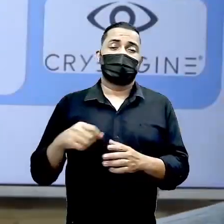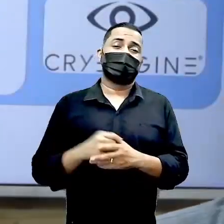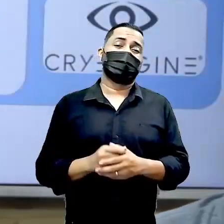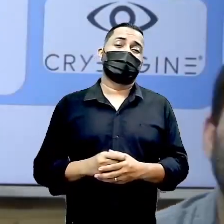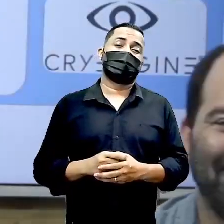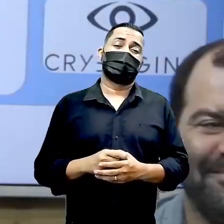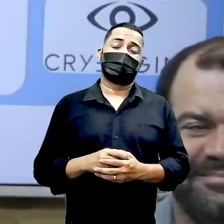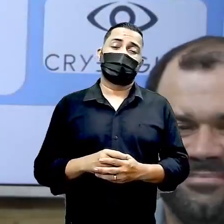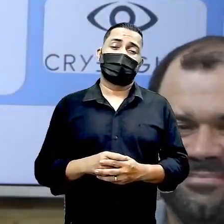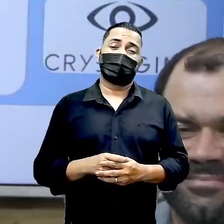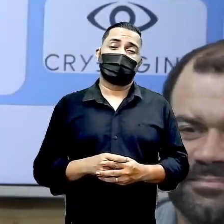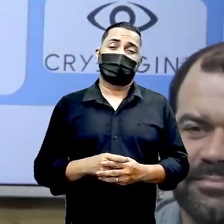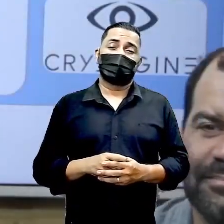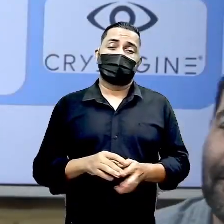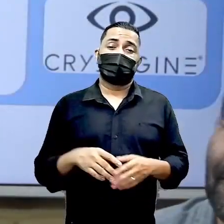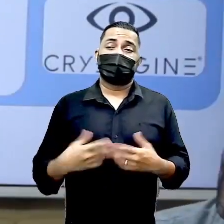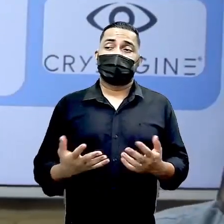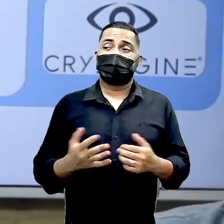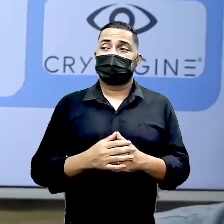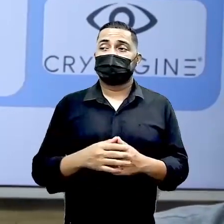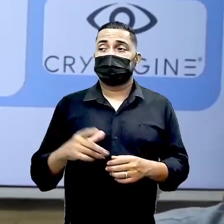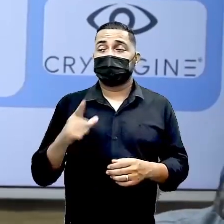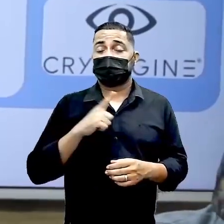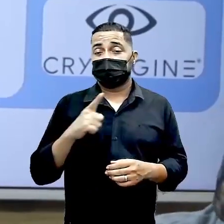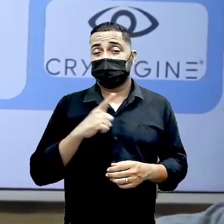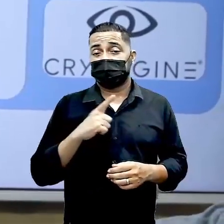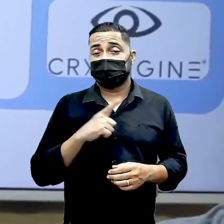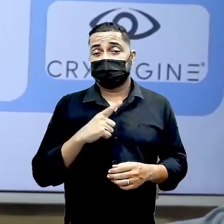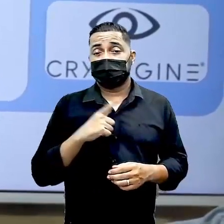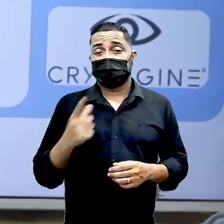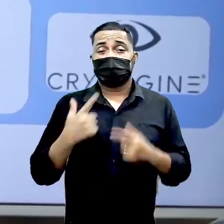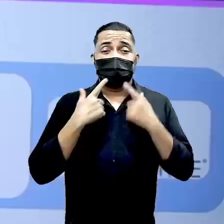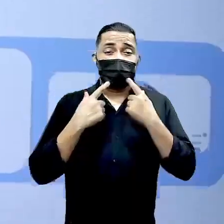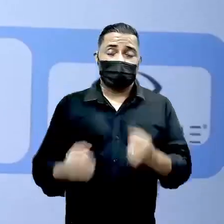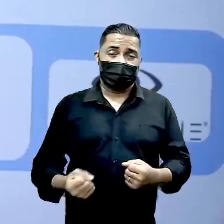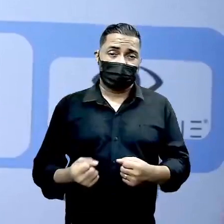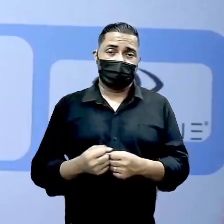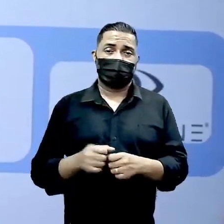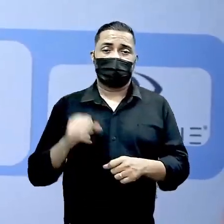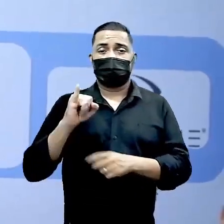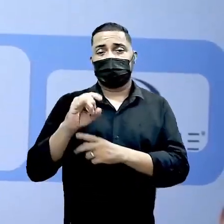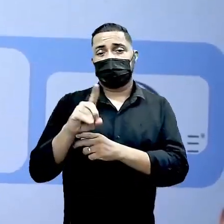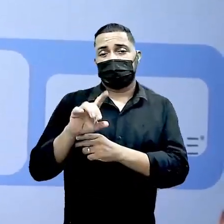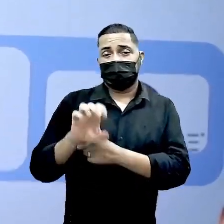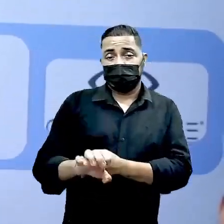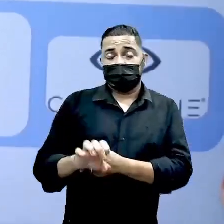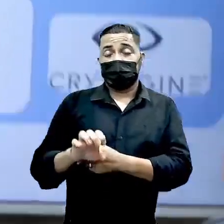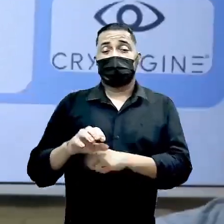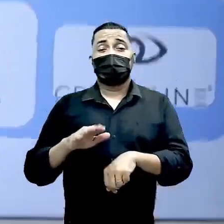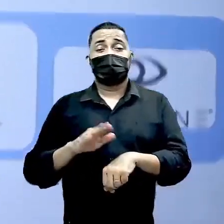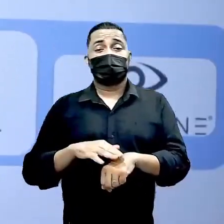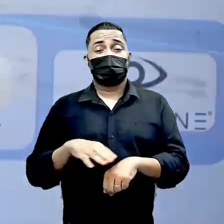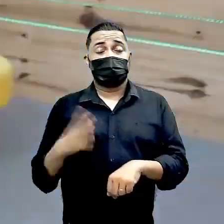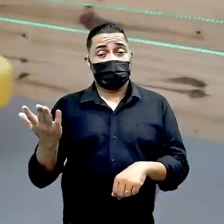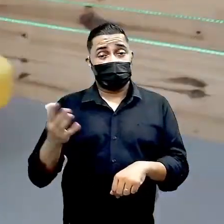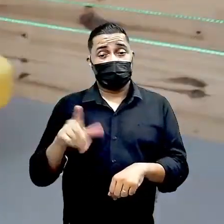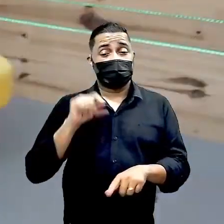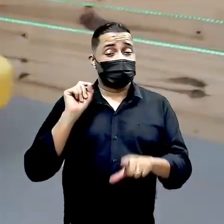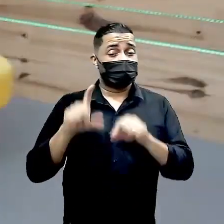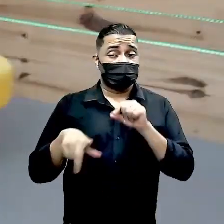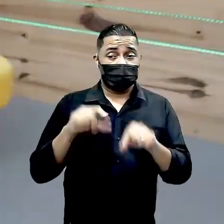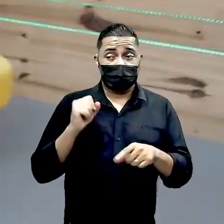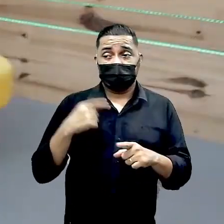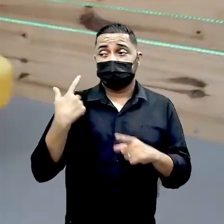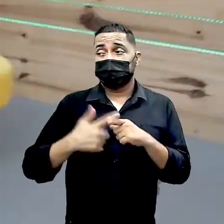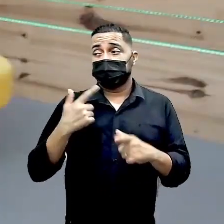documentação, certo? E então essa linguagem, essa IDE foi muito mais escolhida, né, por